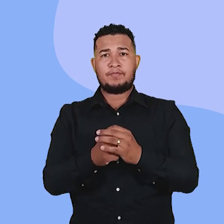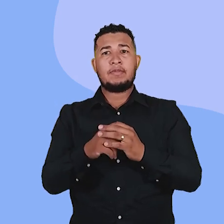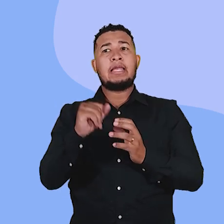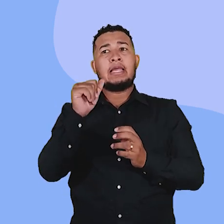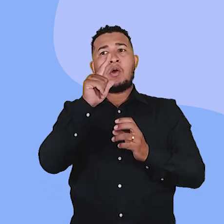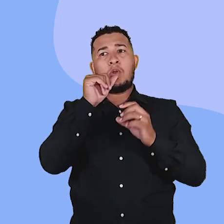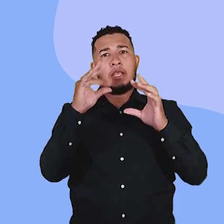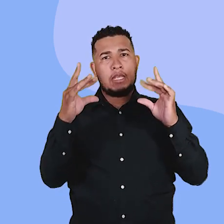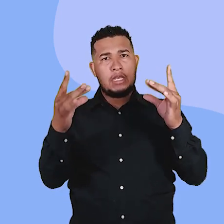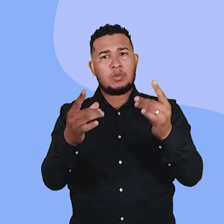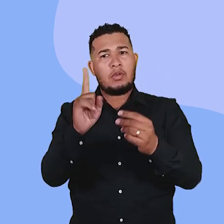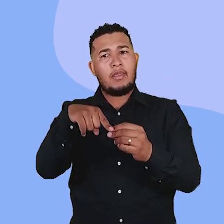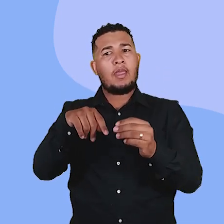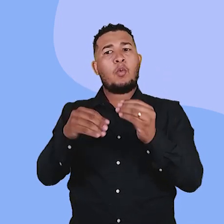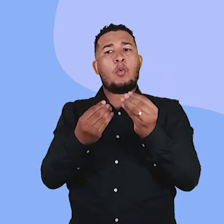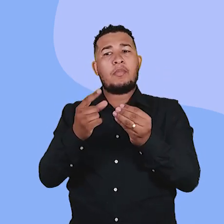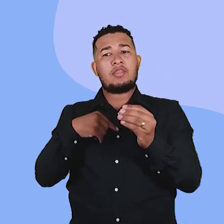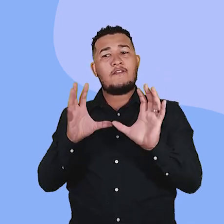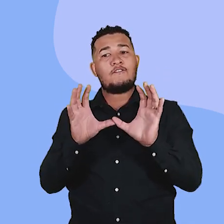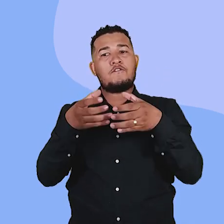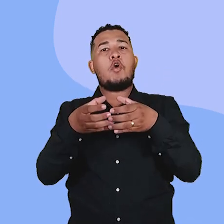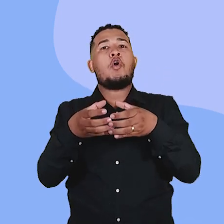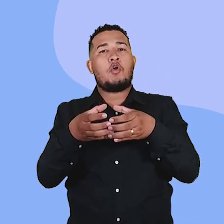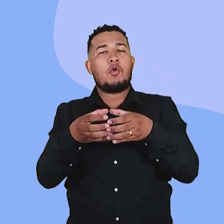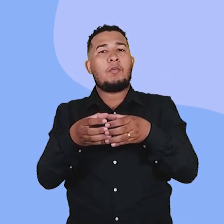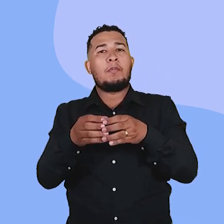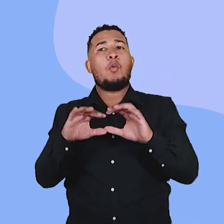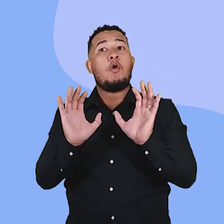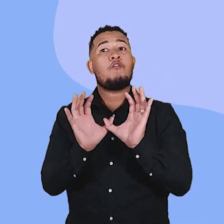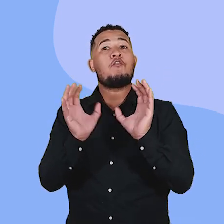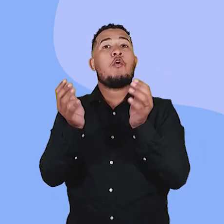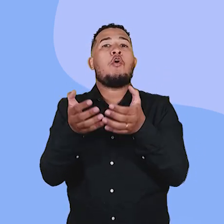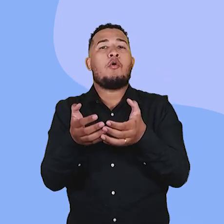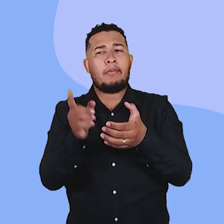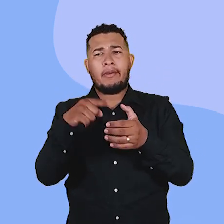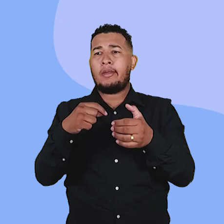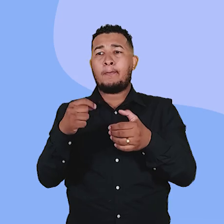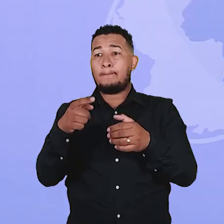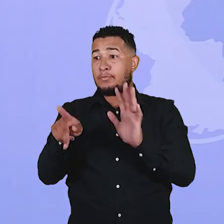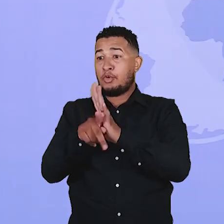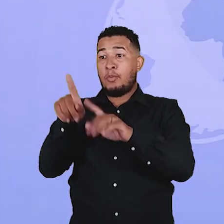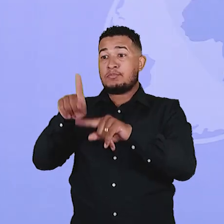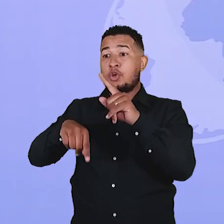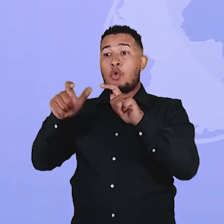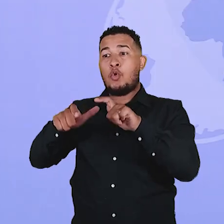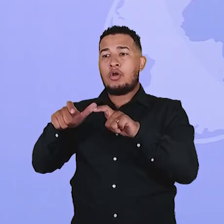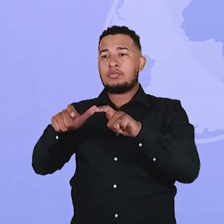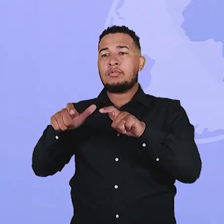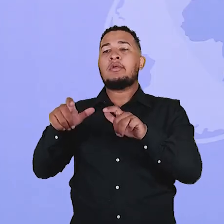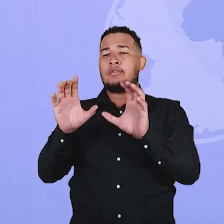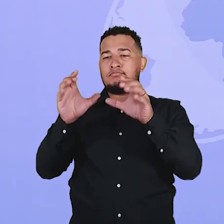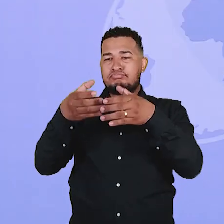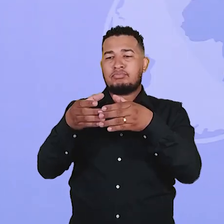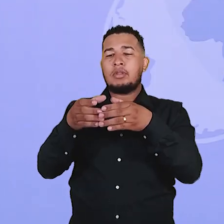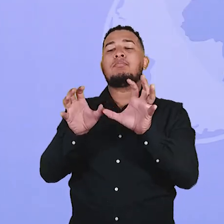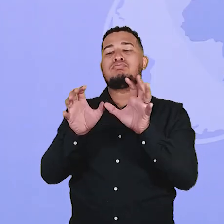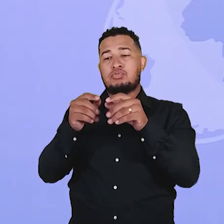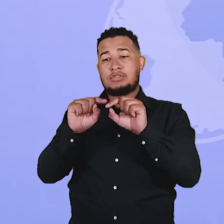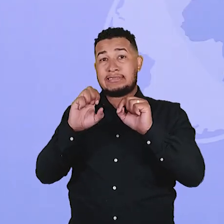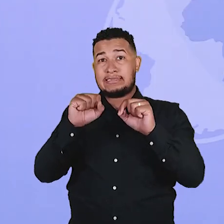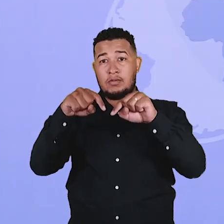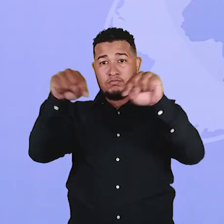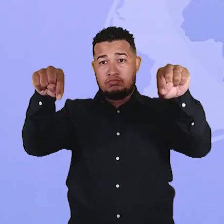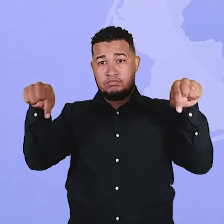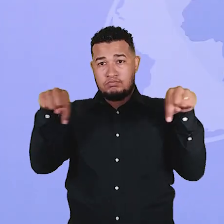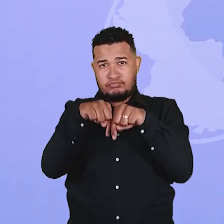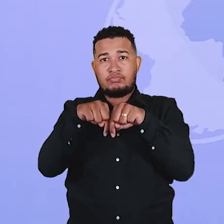a forma do recipiente que o contém, mas seu volume é definido. Ou seja, apesar dele ter o volume